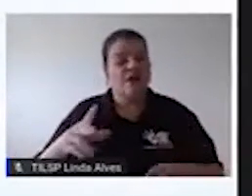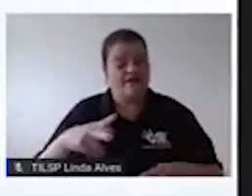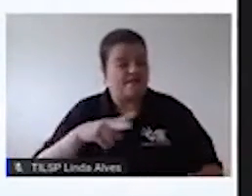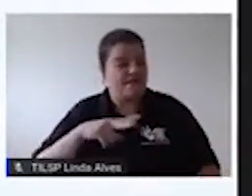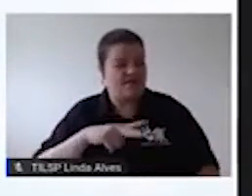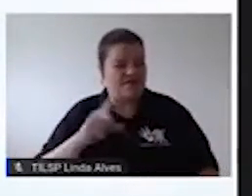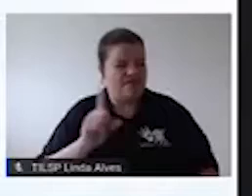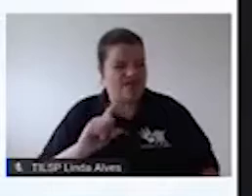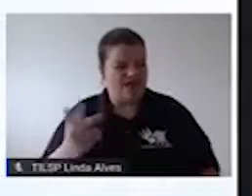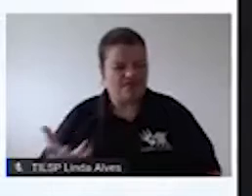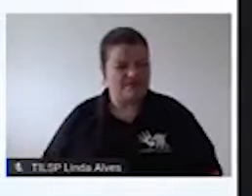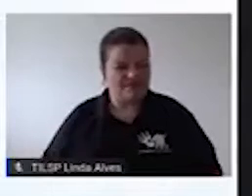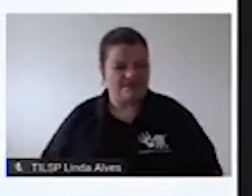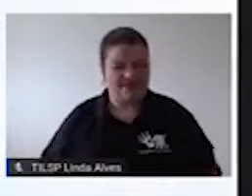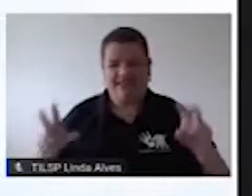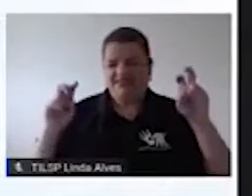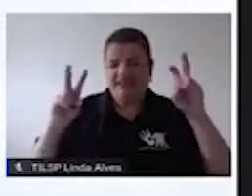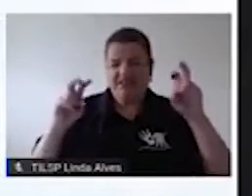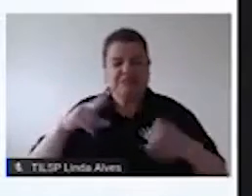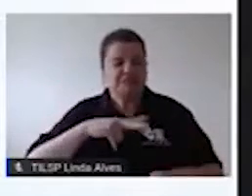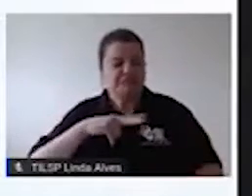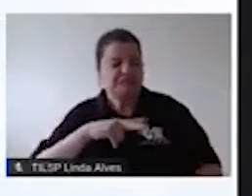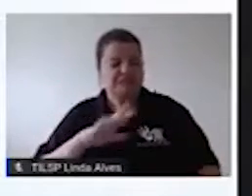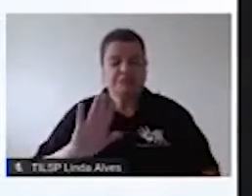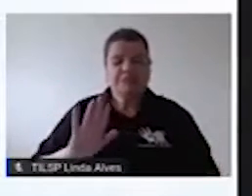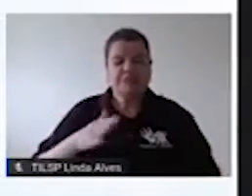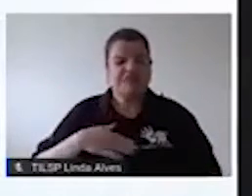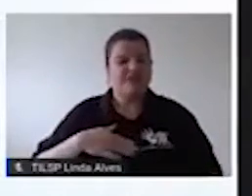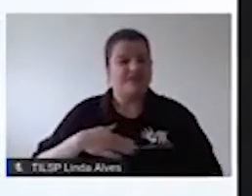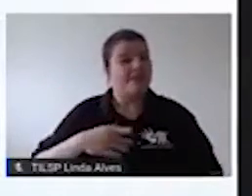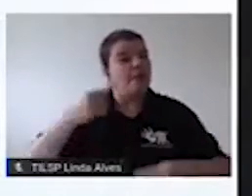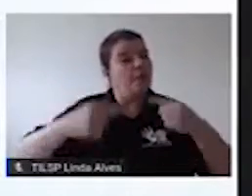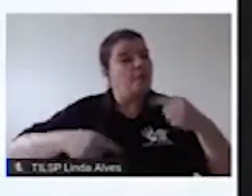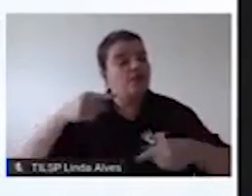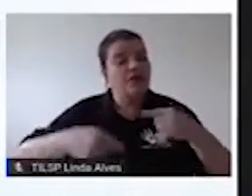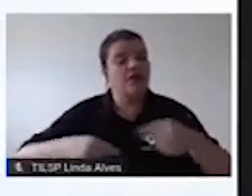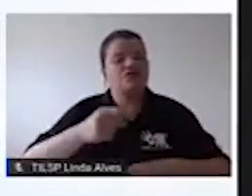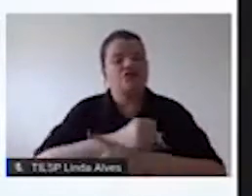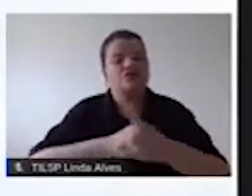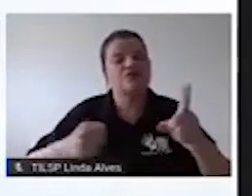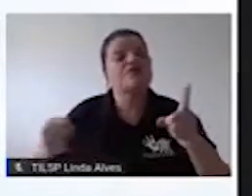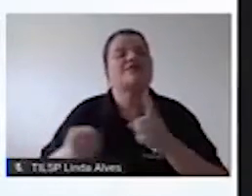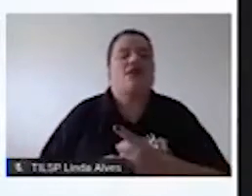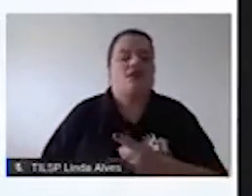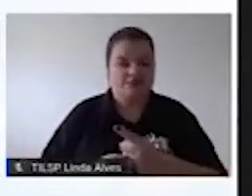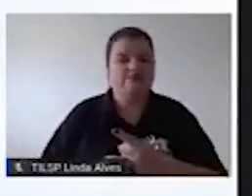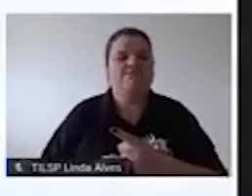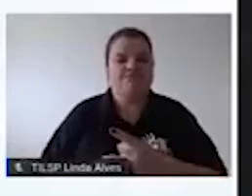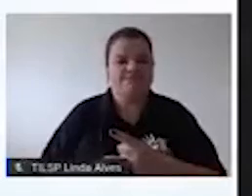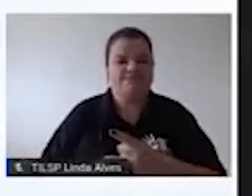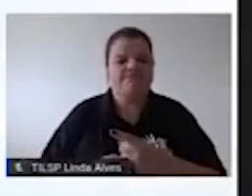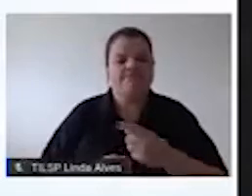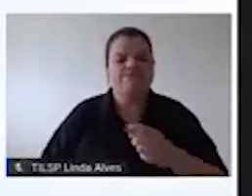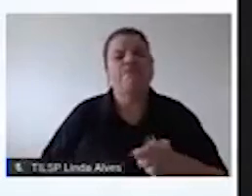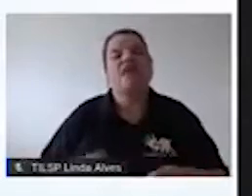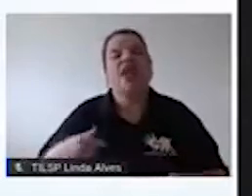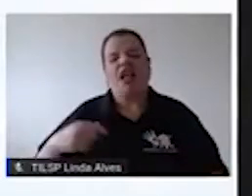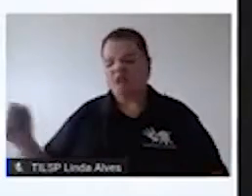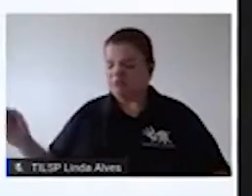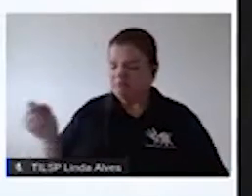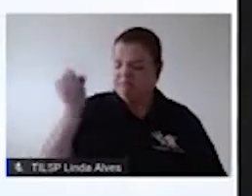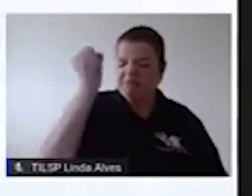questão de política social. Ela é uma questão de posição